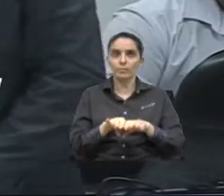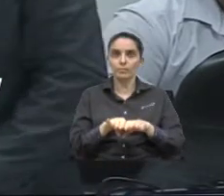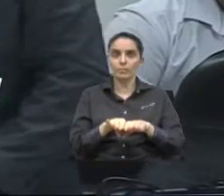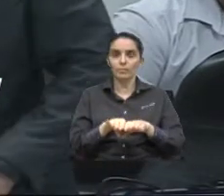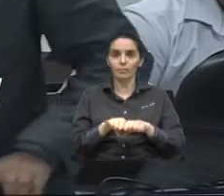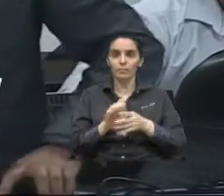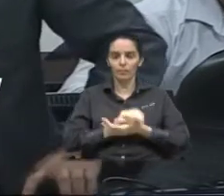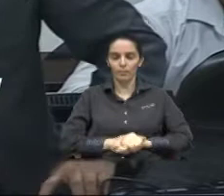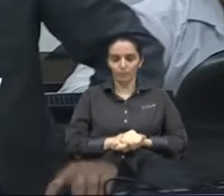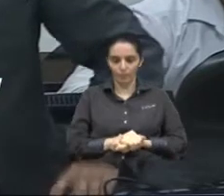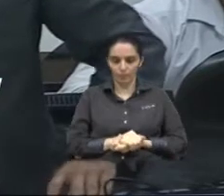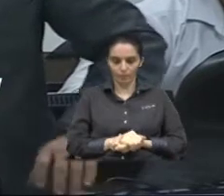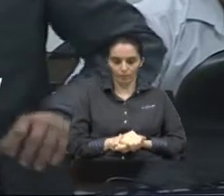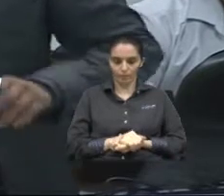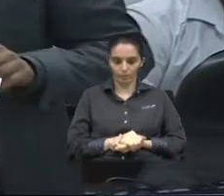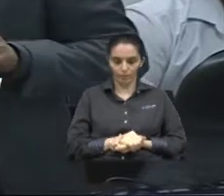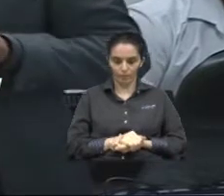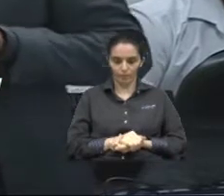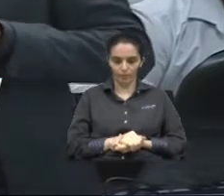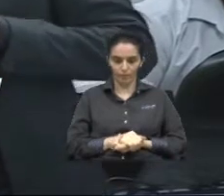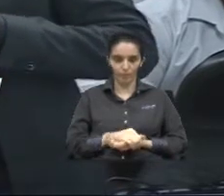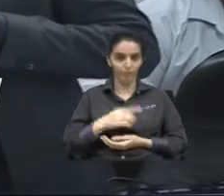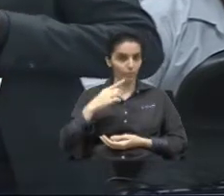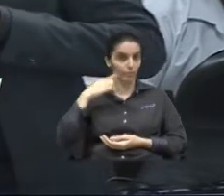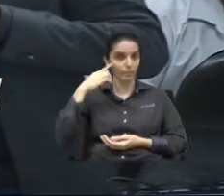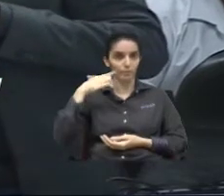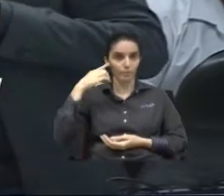exerço com muito prazer a advocacia.